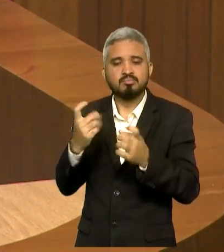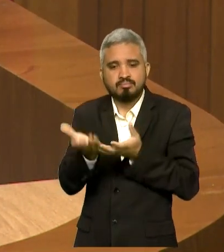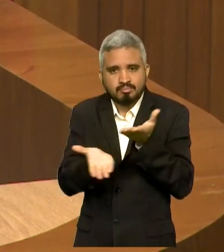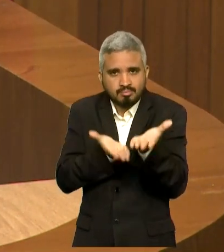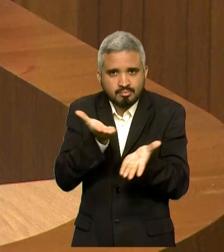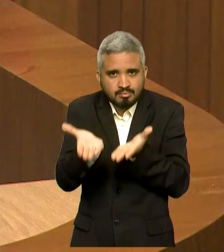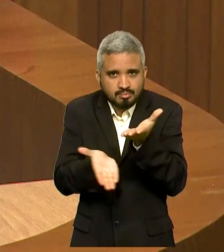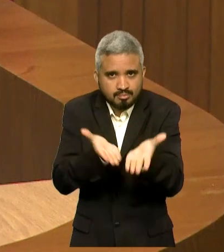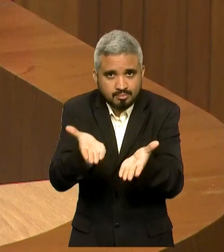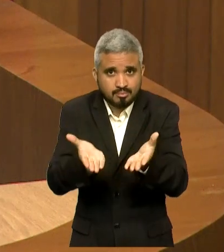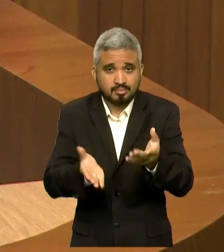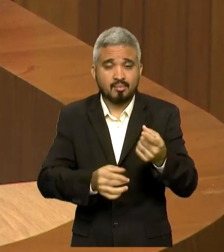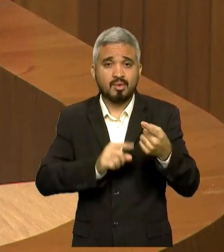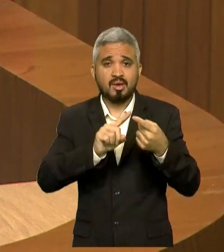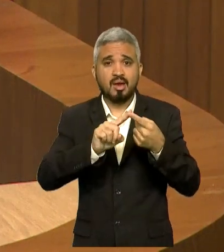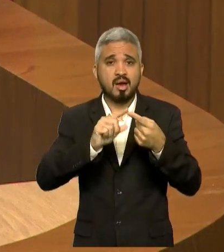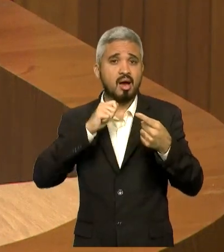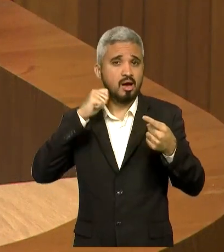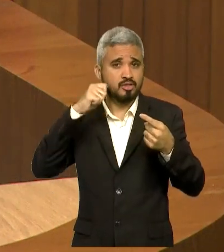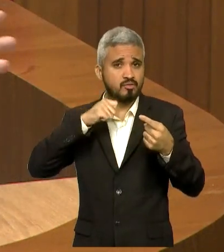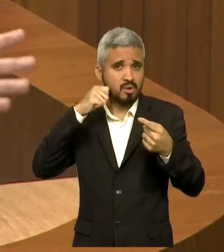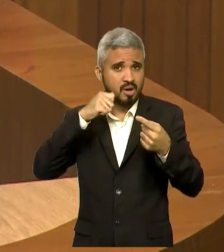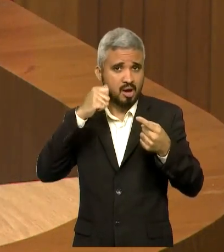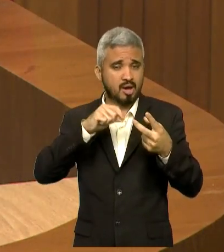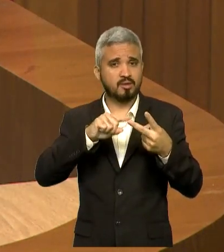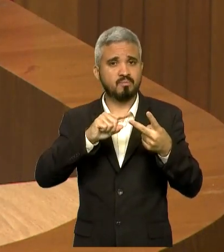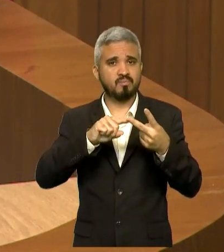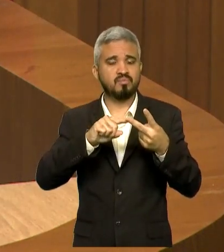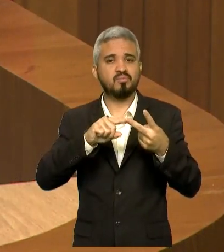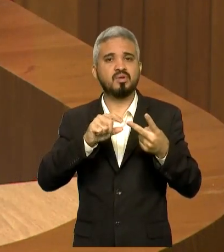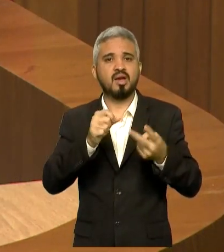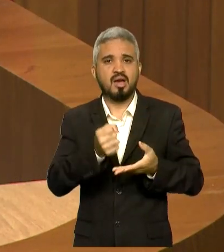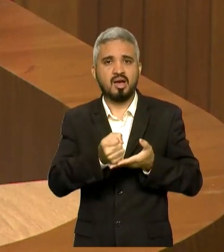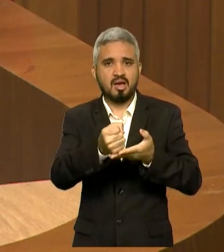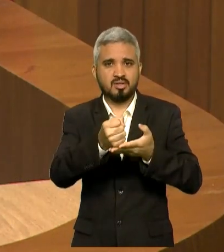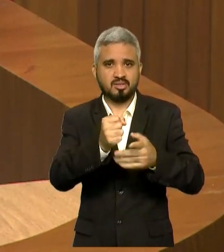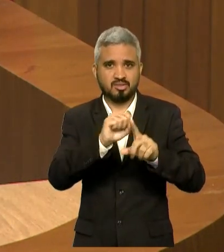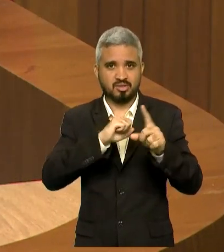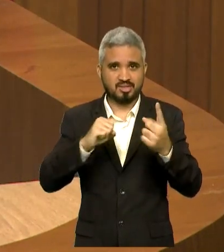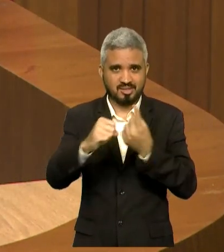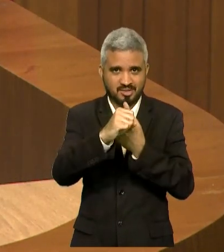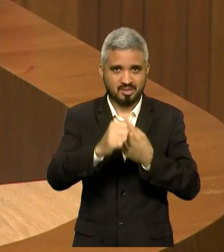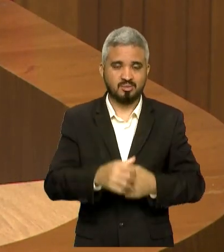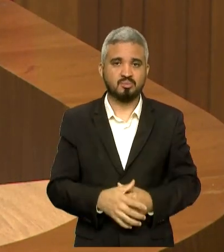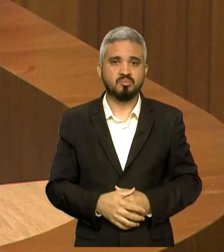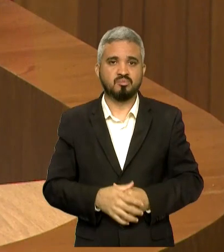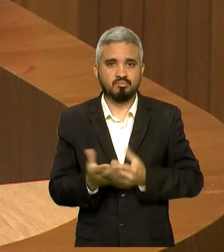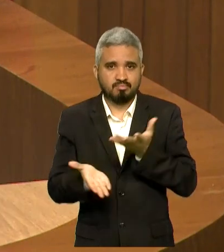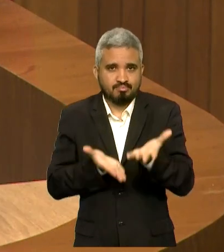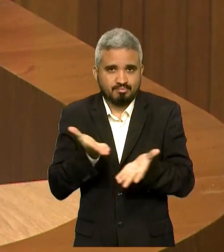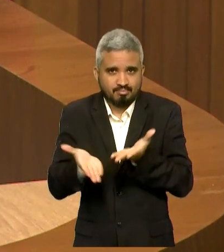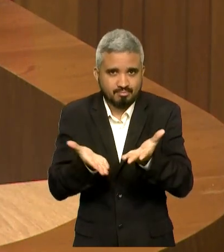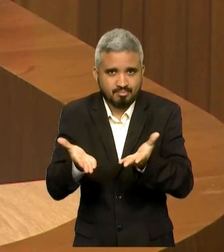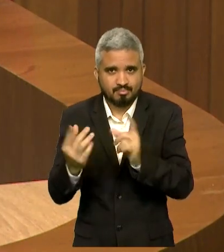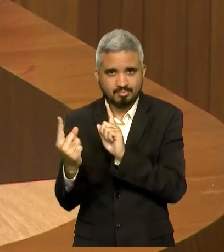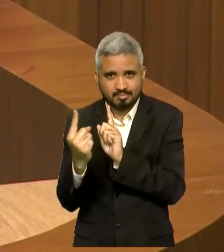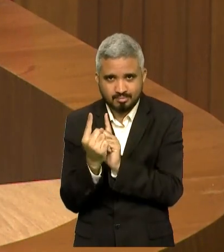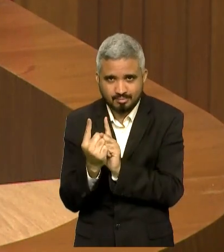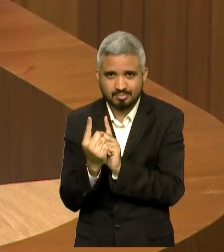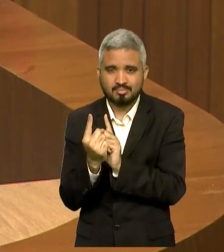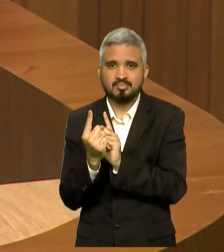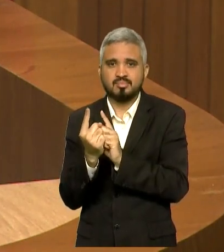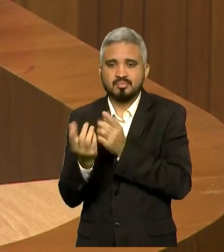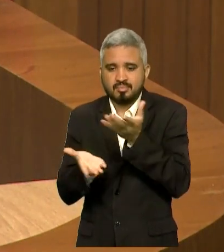advogada e por uma assistente social, que lava os procedimentos iniciais de atendimento a essa mulher e, dependendo da